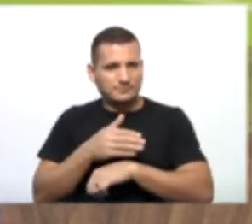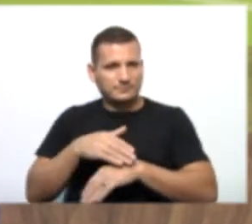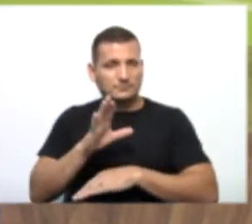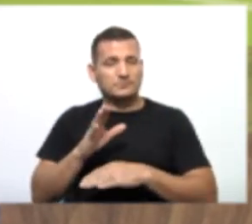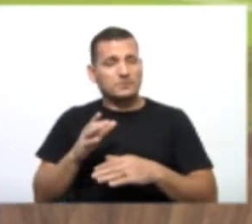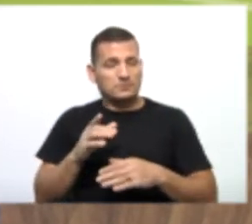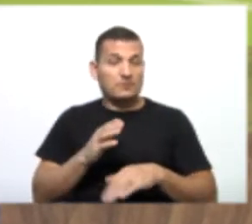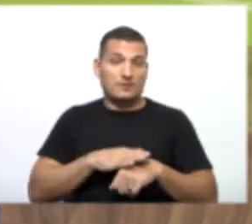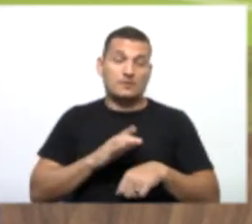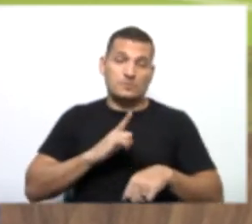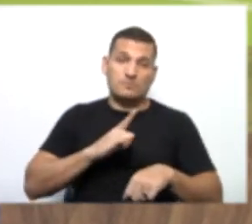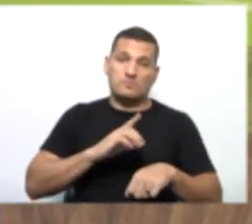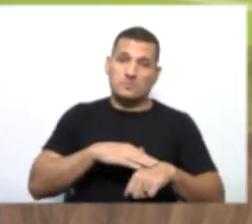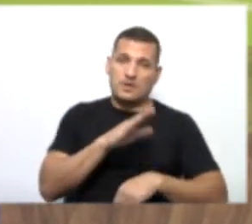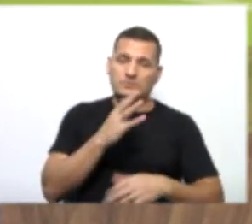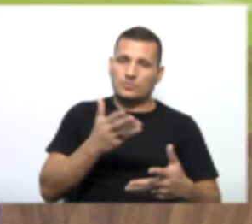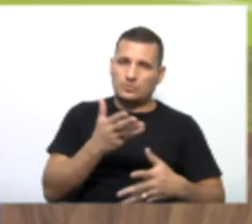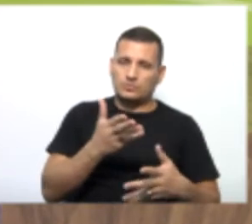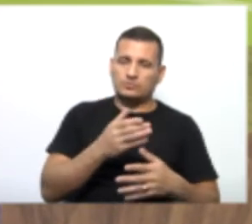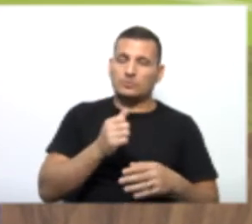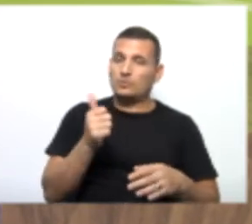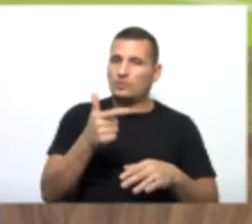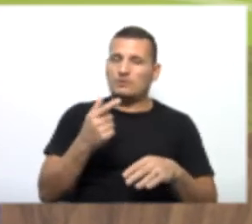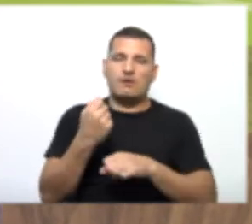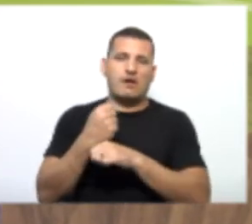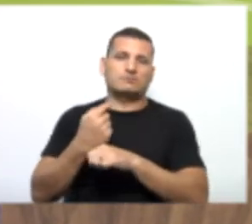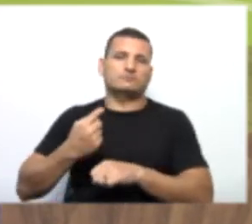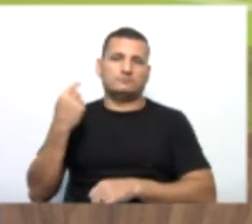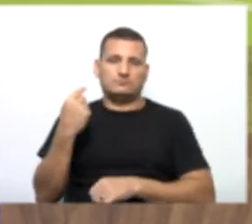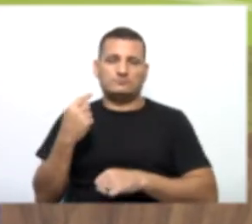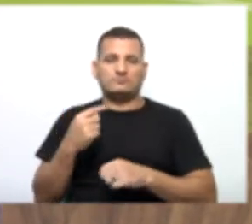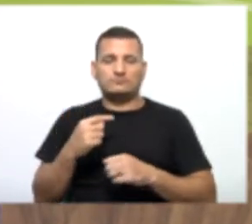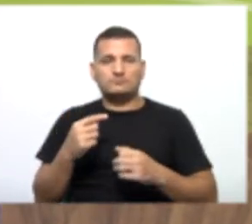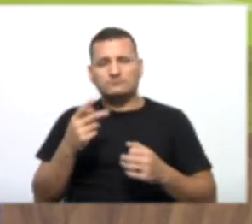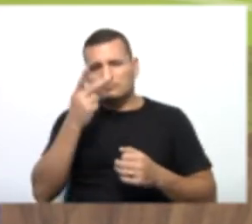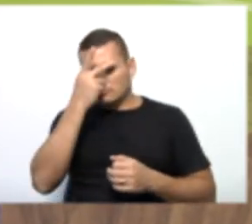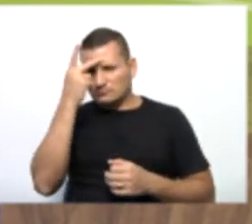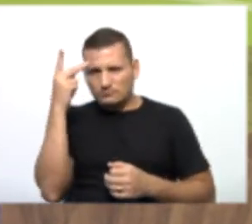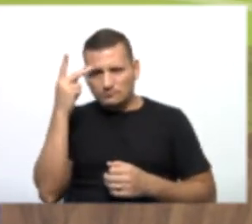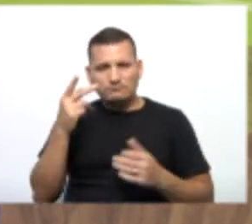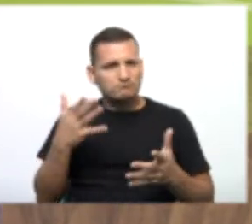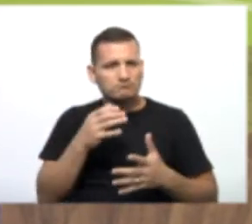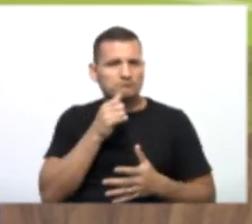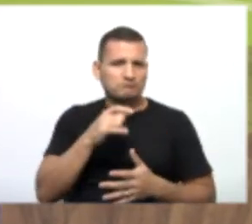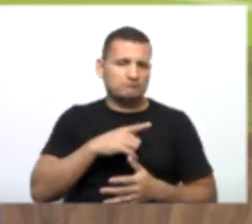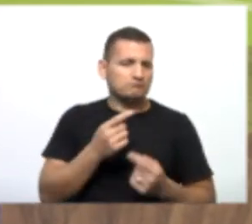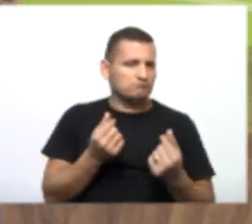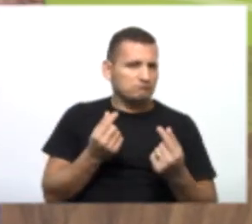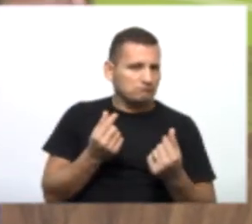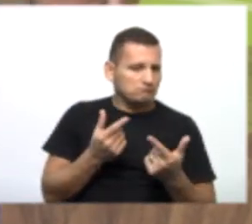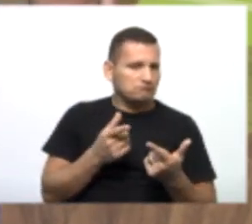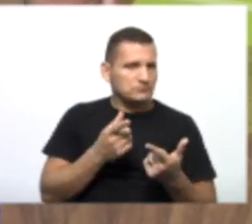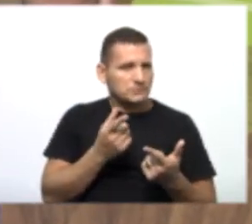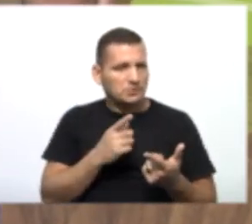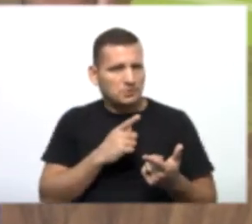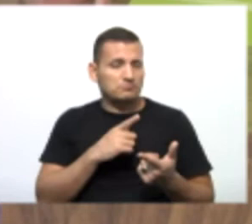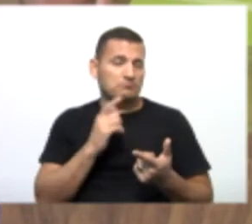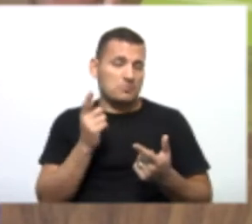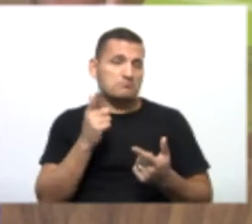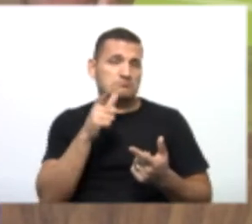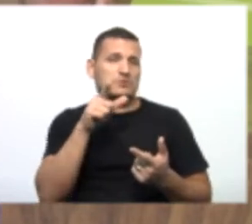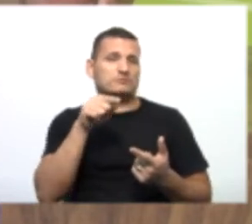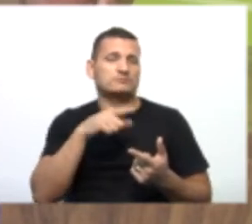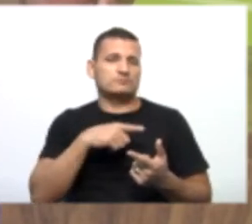mais do que alguns anos atrás. Hoje já é possível, pessoas, é lógico, com um custo de vida melhor, com uma condição melhor, já ter a sua